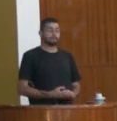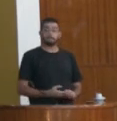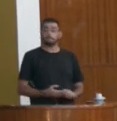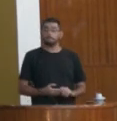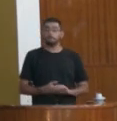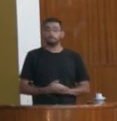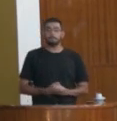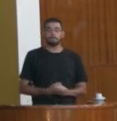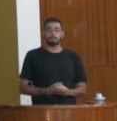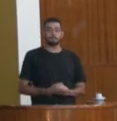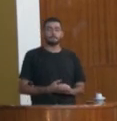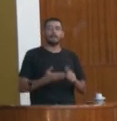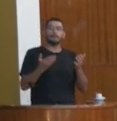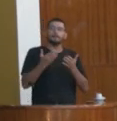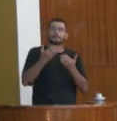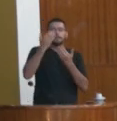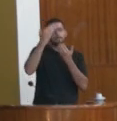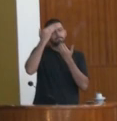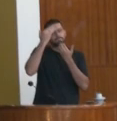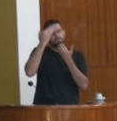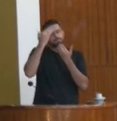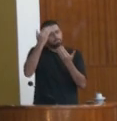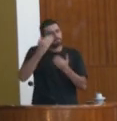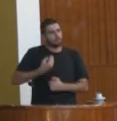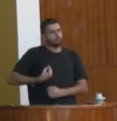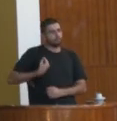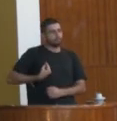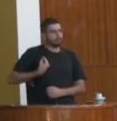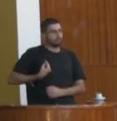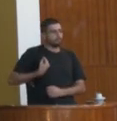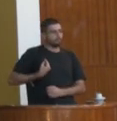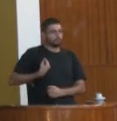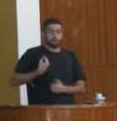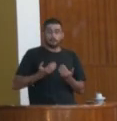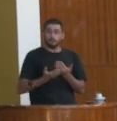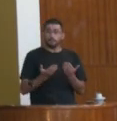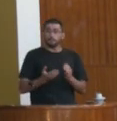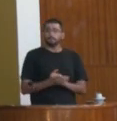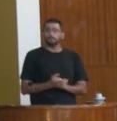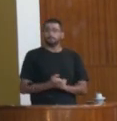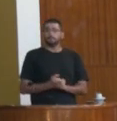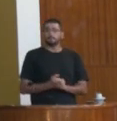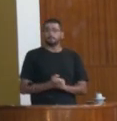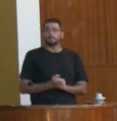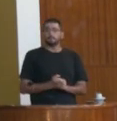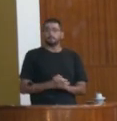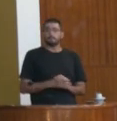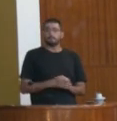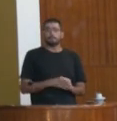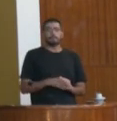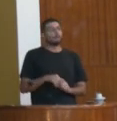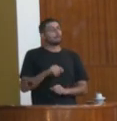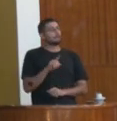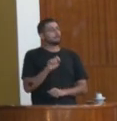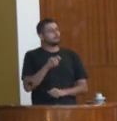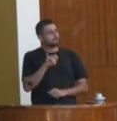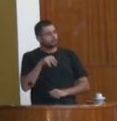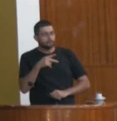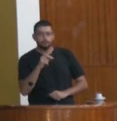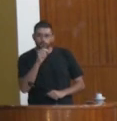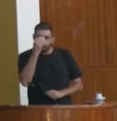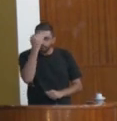Gostaria de registrar e agradecer as presenças do Zezinho, presente também do MEP. Obrigada